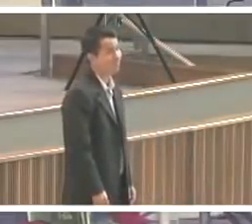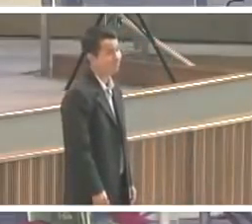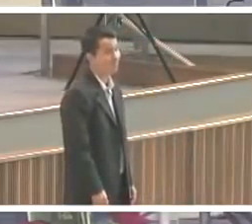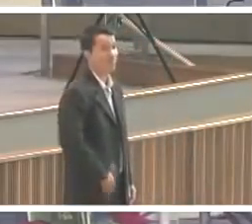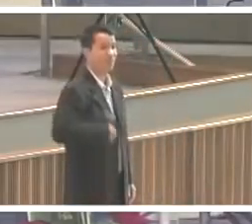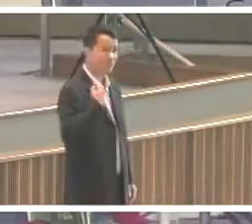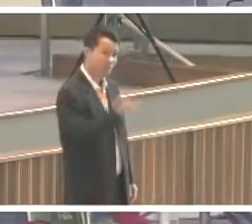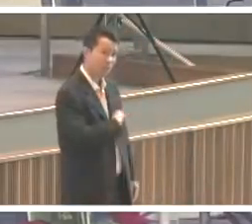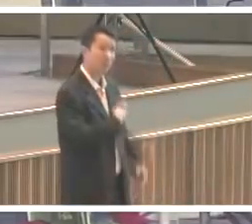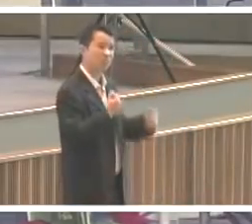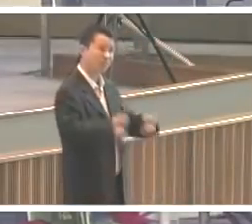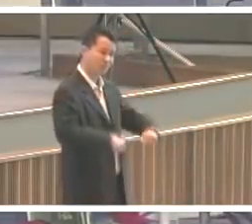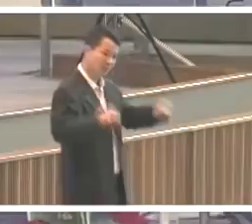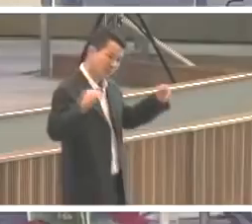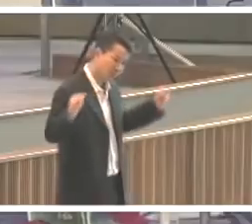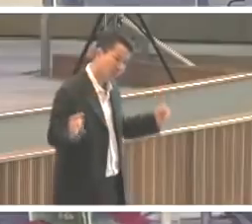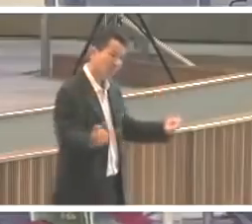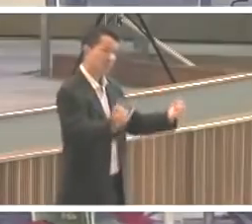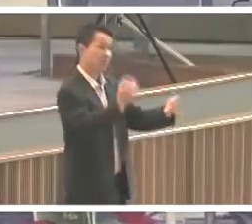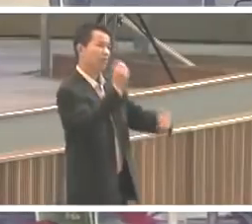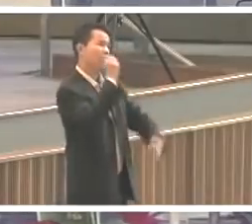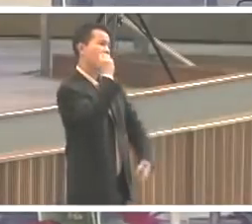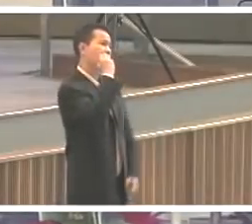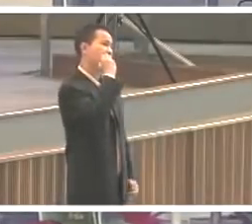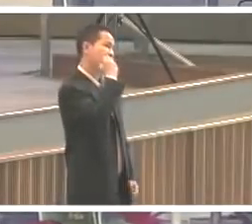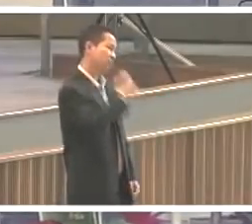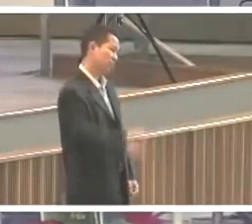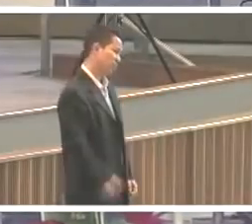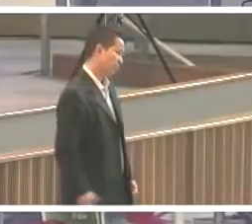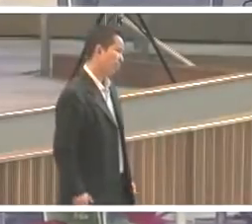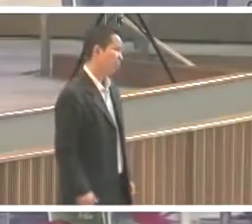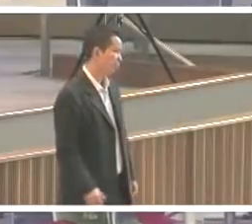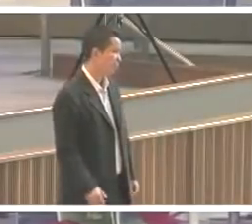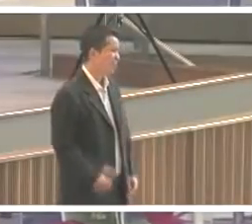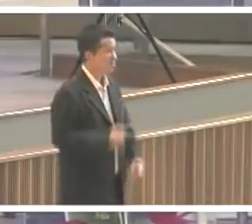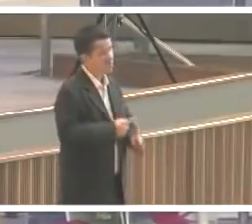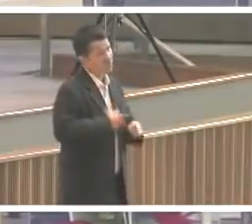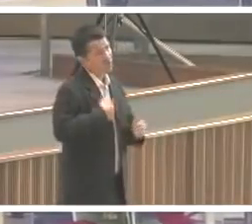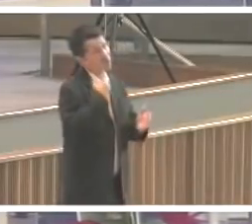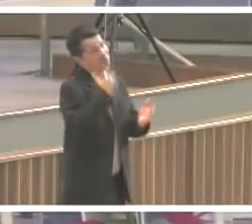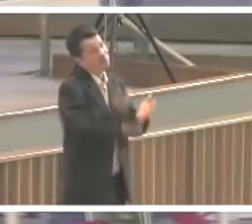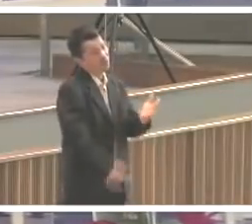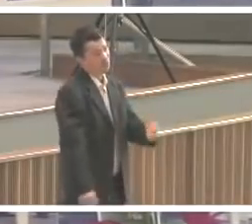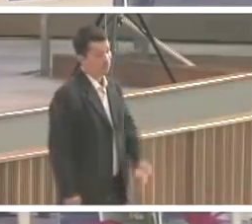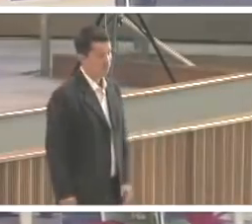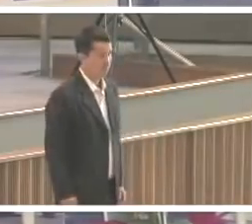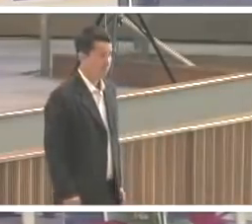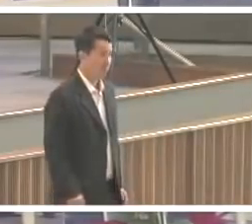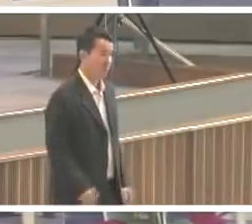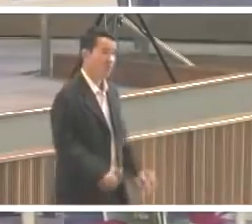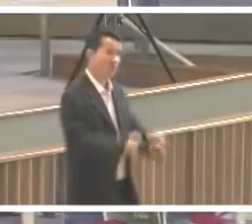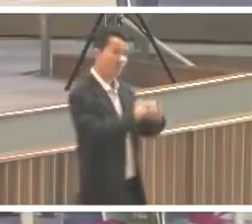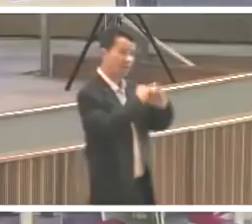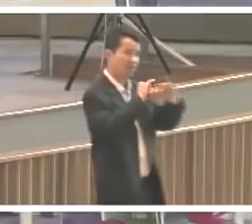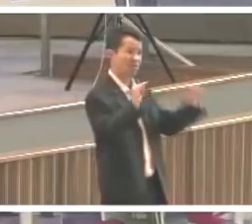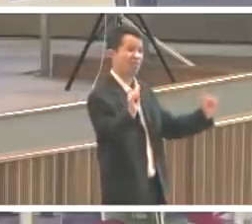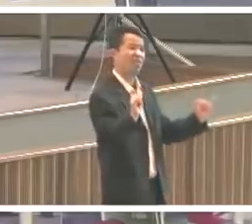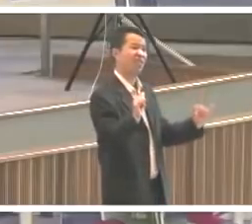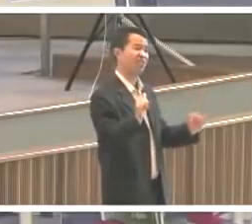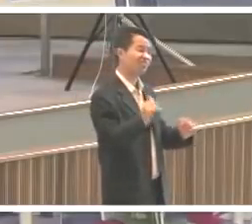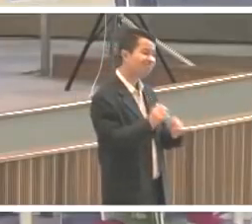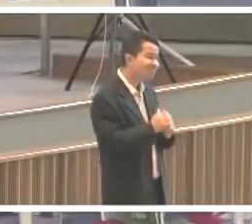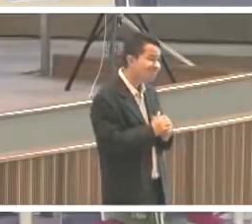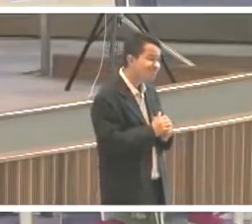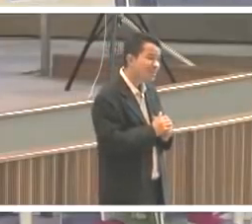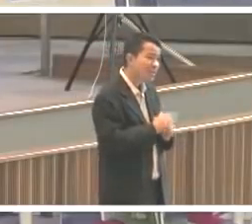E eu temo dizer, não é, que a maioria de nós já perdeu